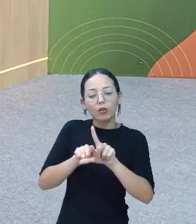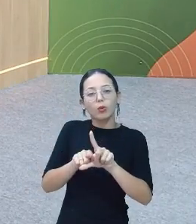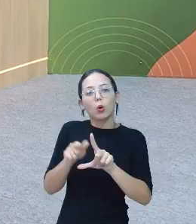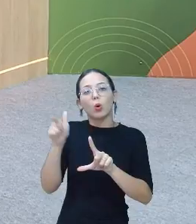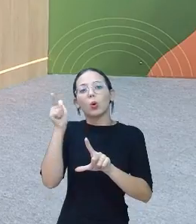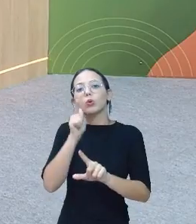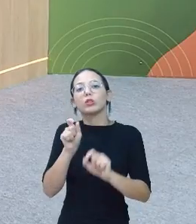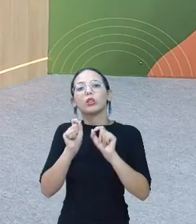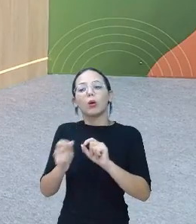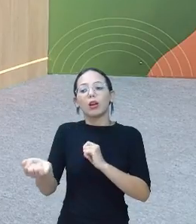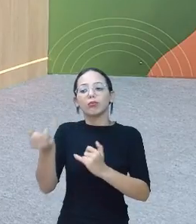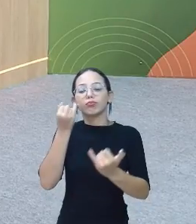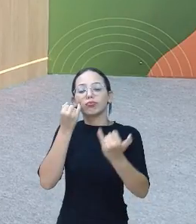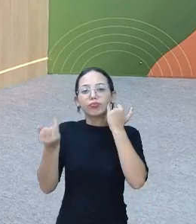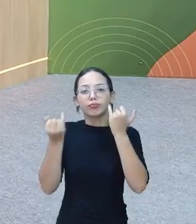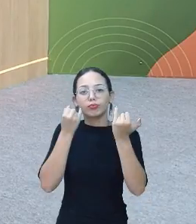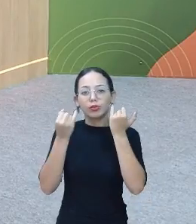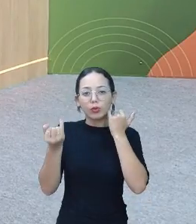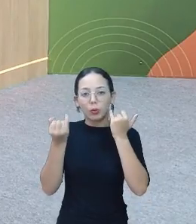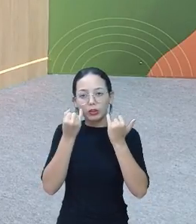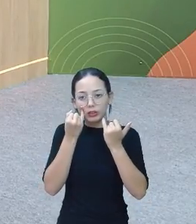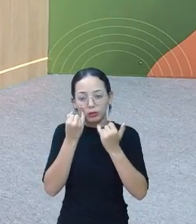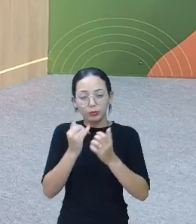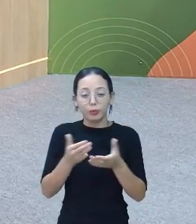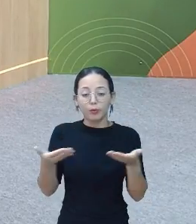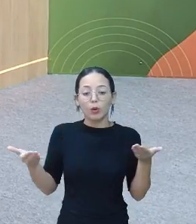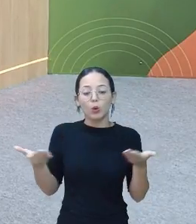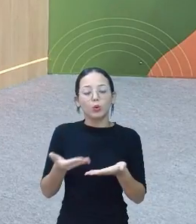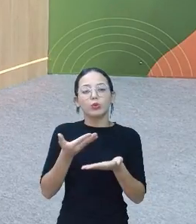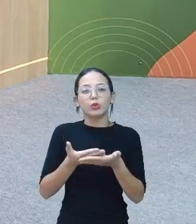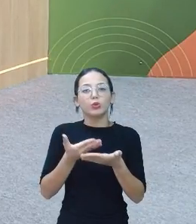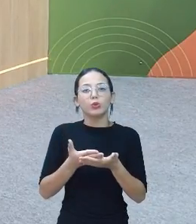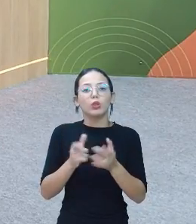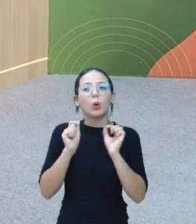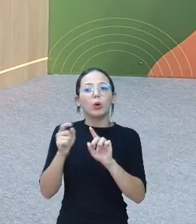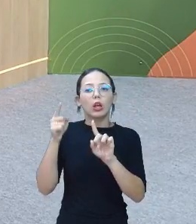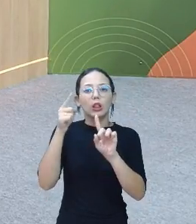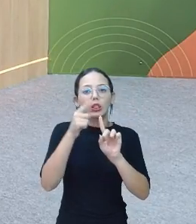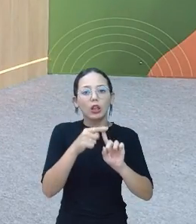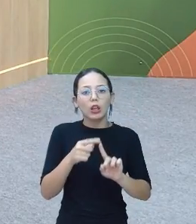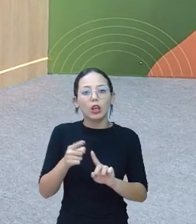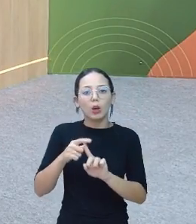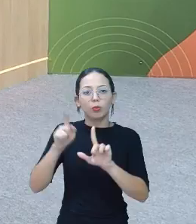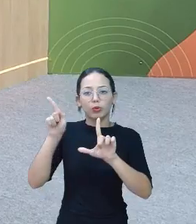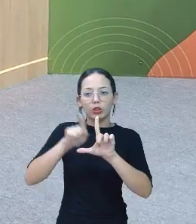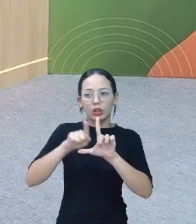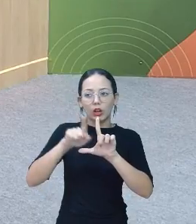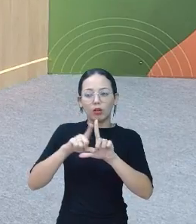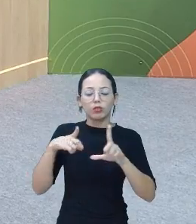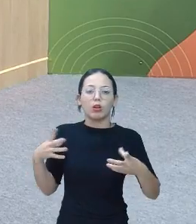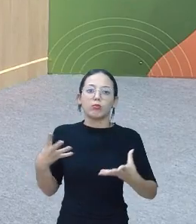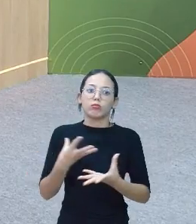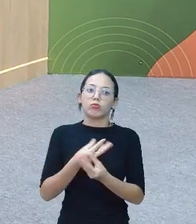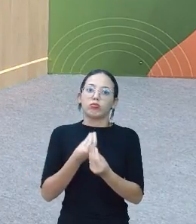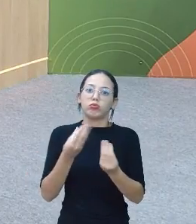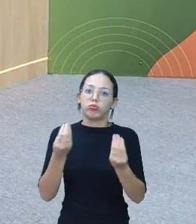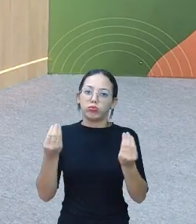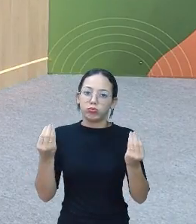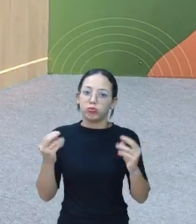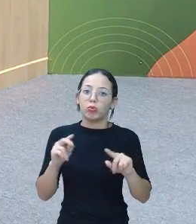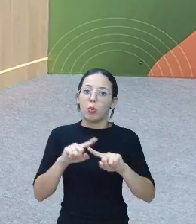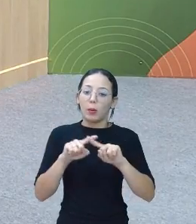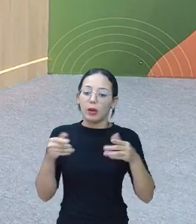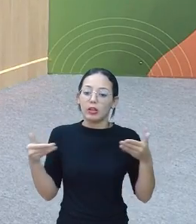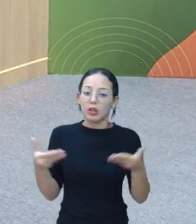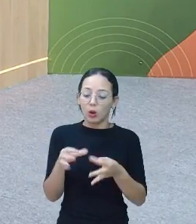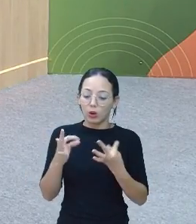tirar algumas informações, tá certo? A gente hoje vai estudar um pouco assim os tipos de gráfico, são muitos, e com o advento da